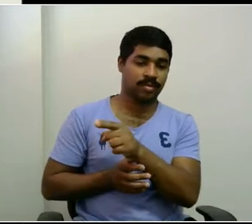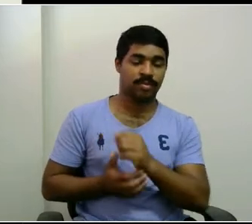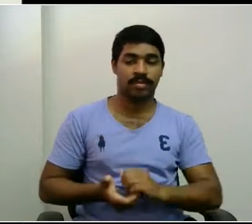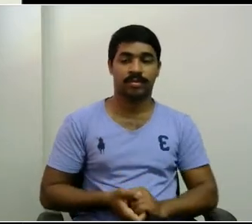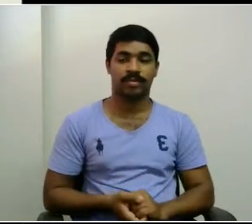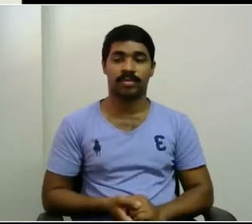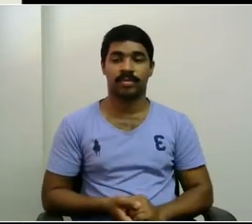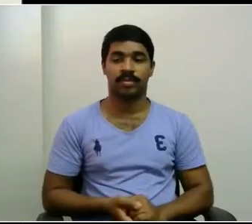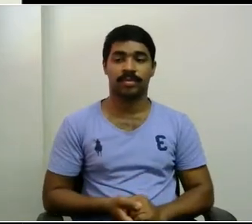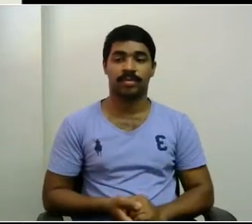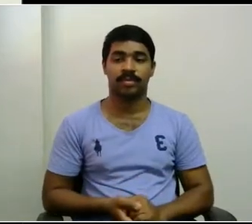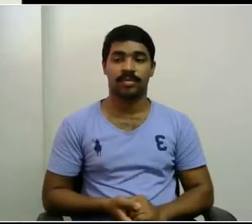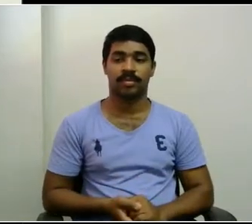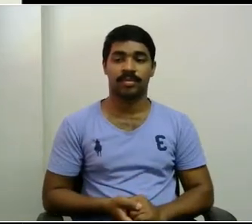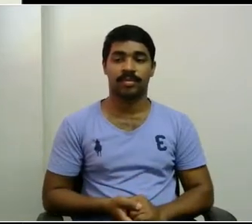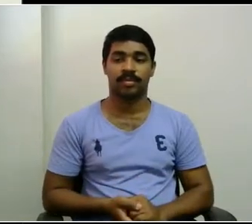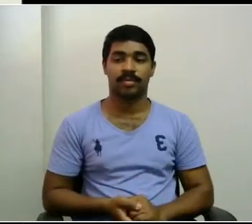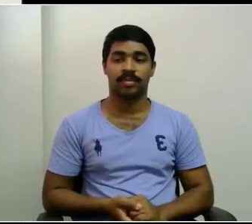menos 1 menos 3x.